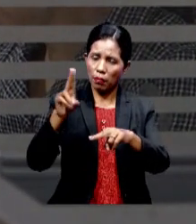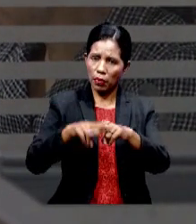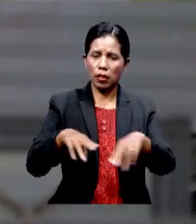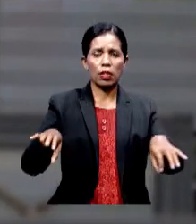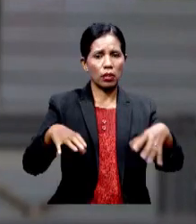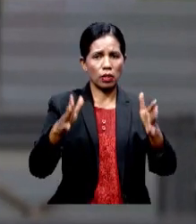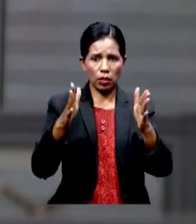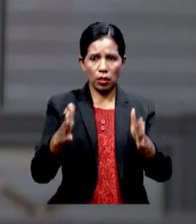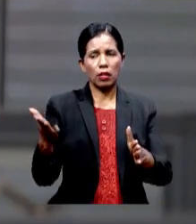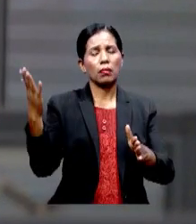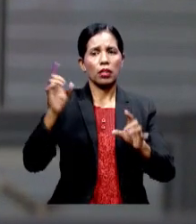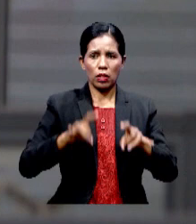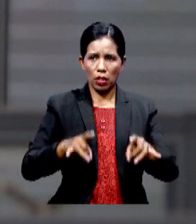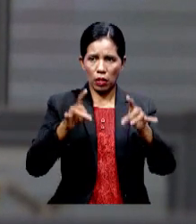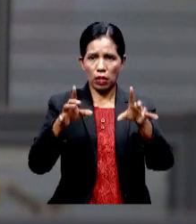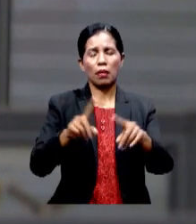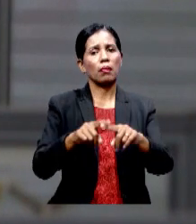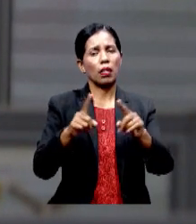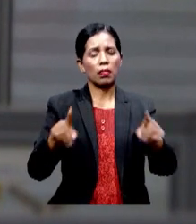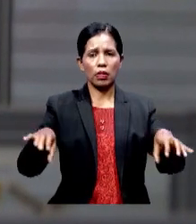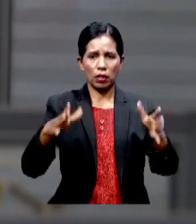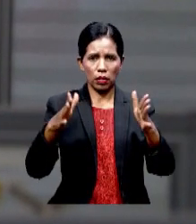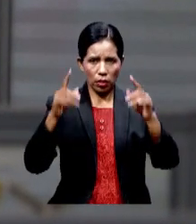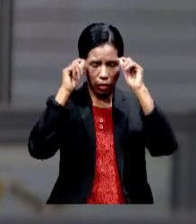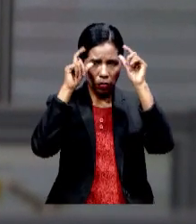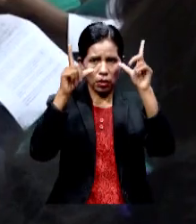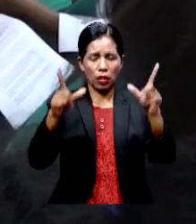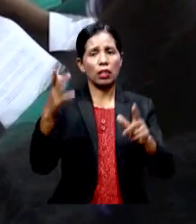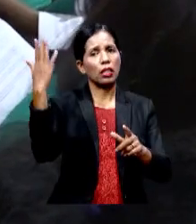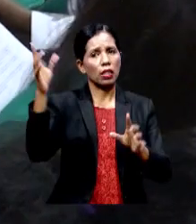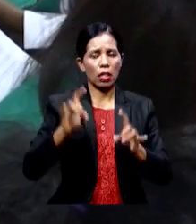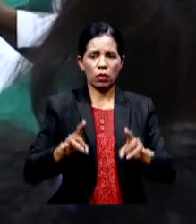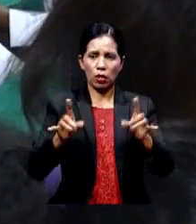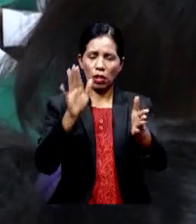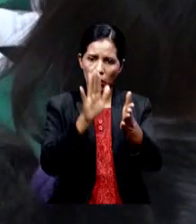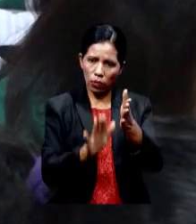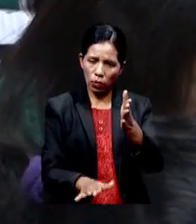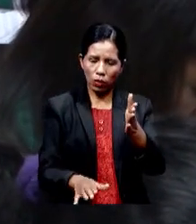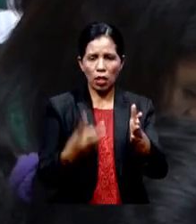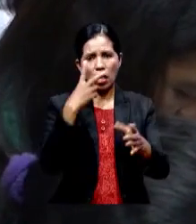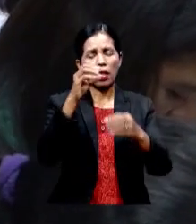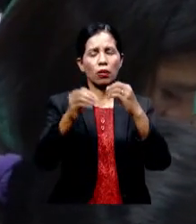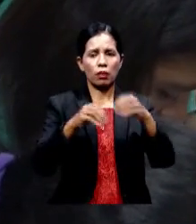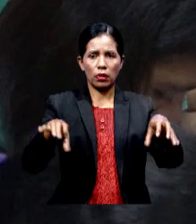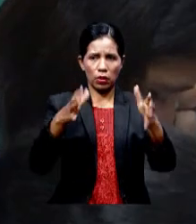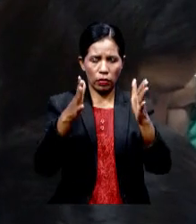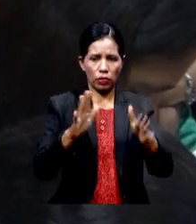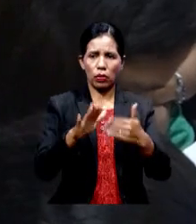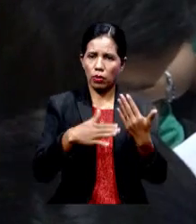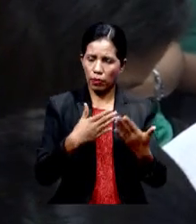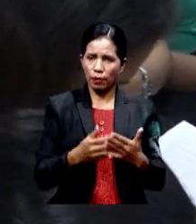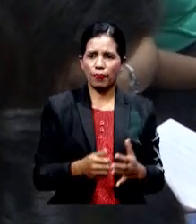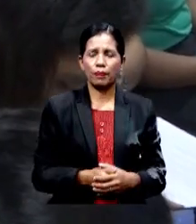trabalhador para serviço e Austrália, mas para recurso humano Timor-Leste e Austrália menos, onde controla o trabalhador Sira.